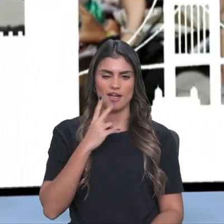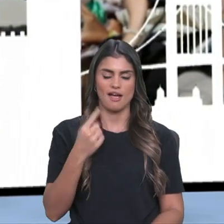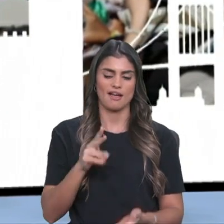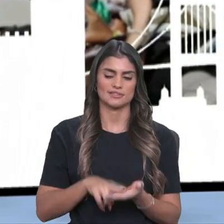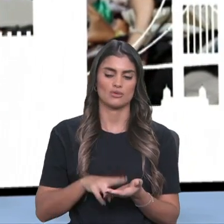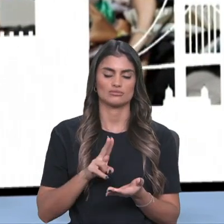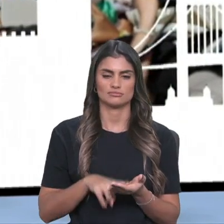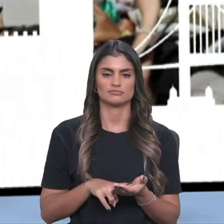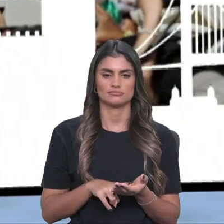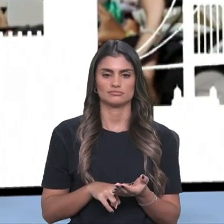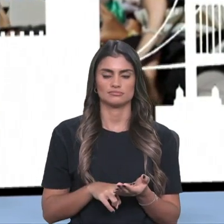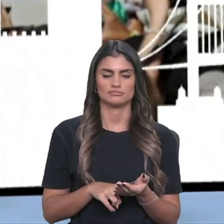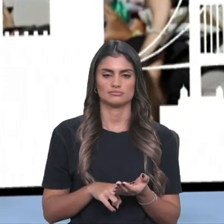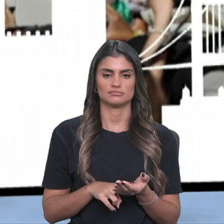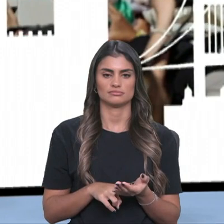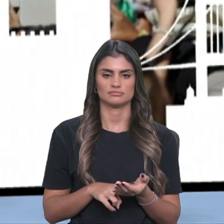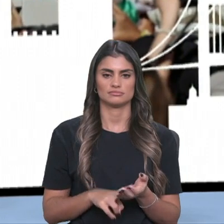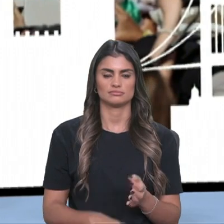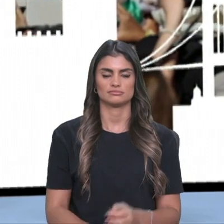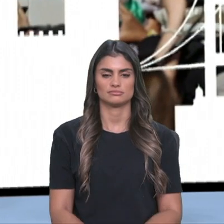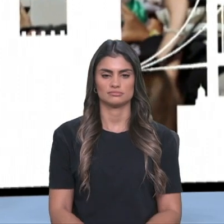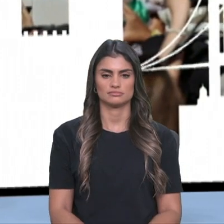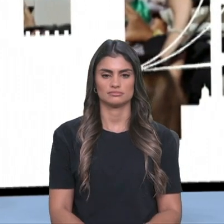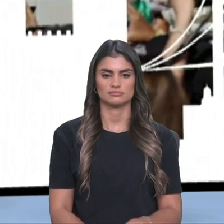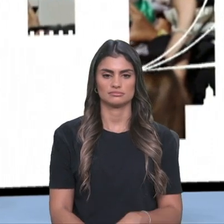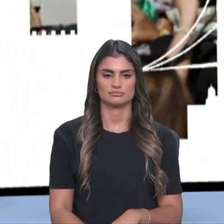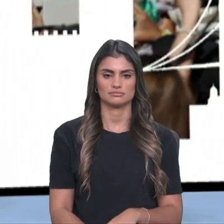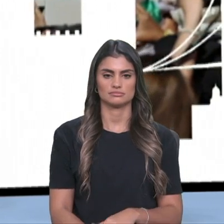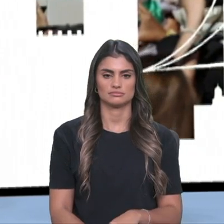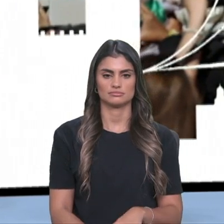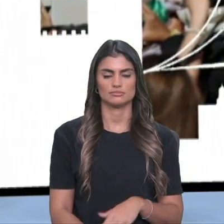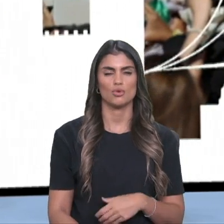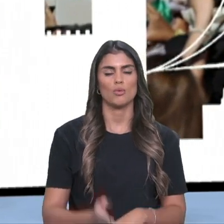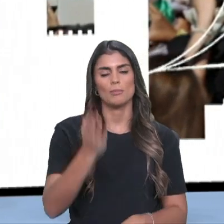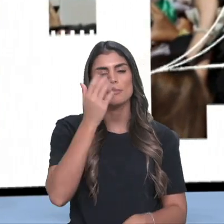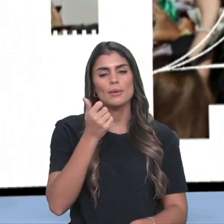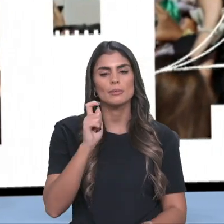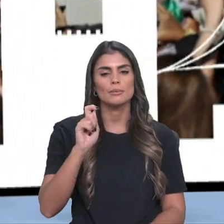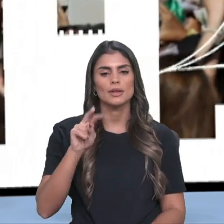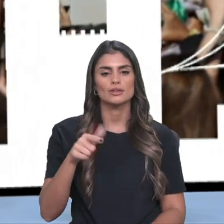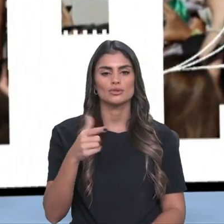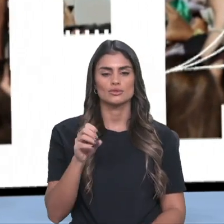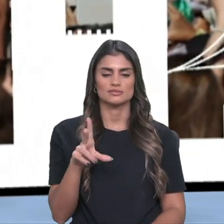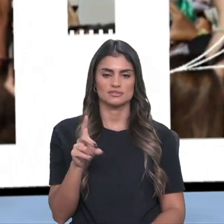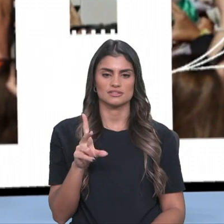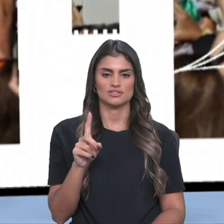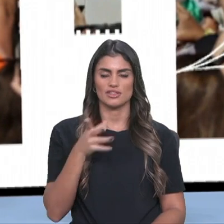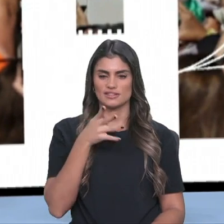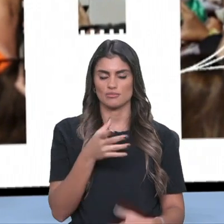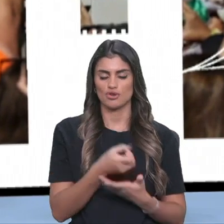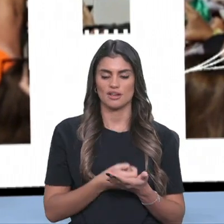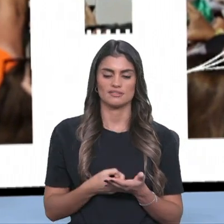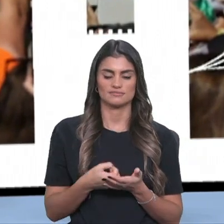não é? Que há algo que o Papa Bento XVI manifestava como ninguém. Acho que